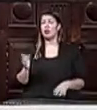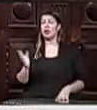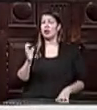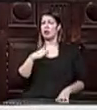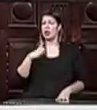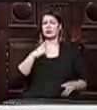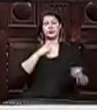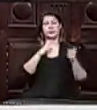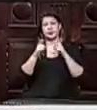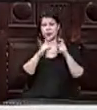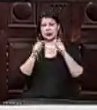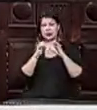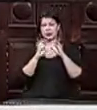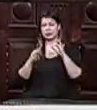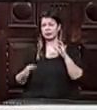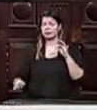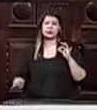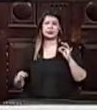de caráter mais